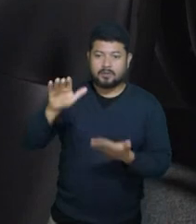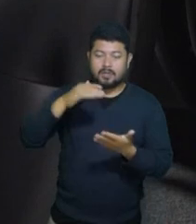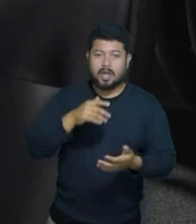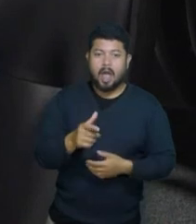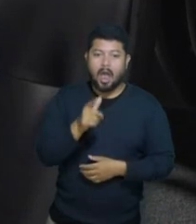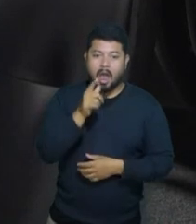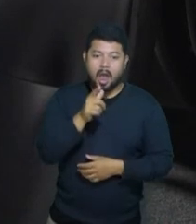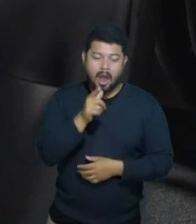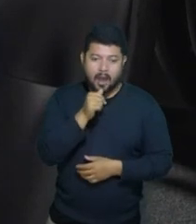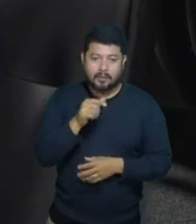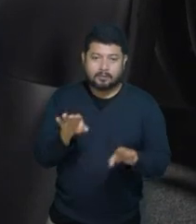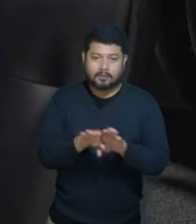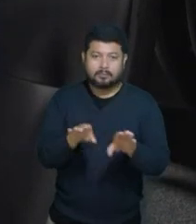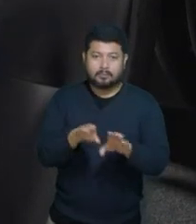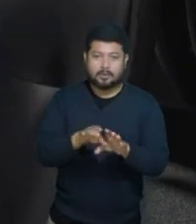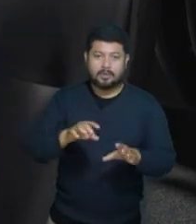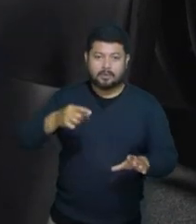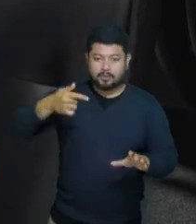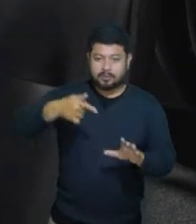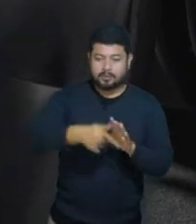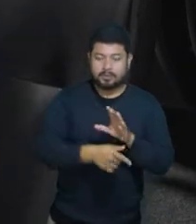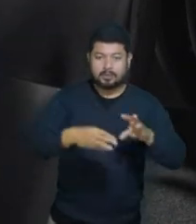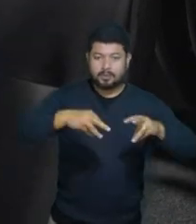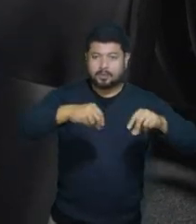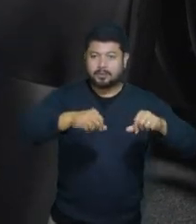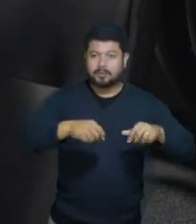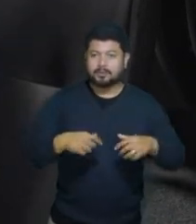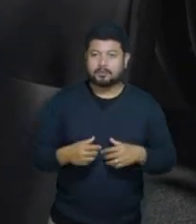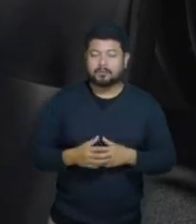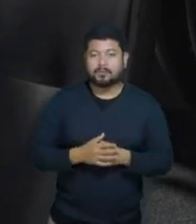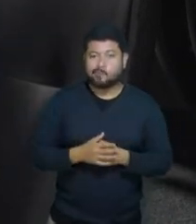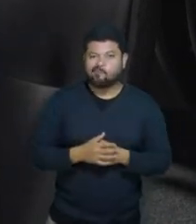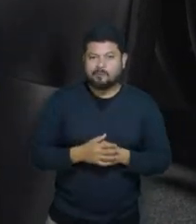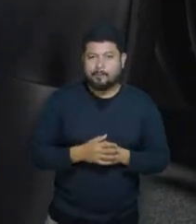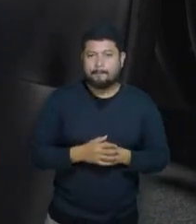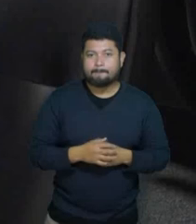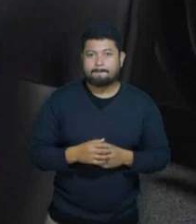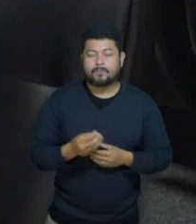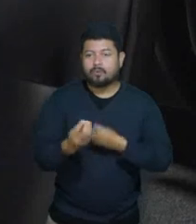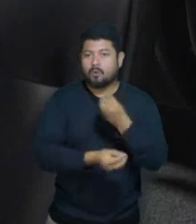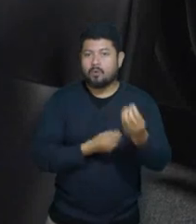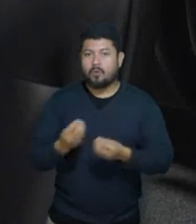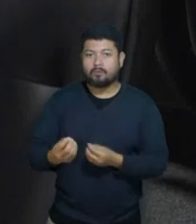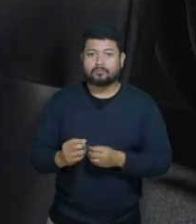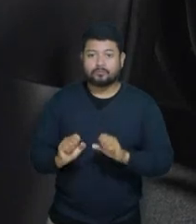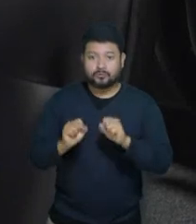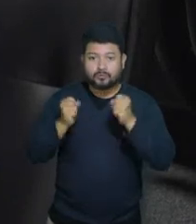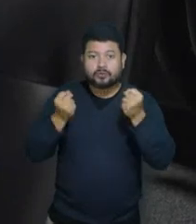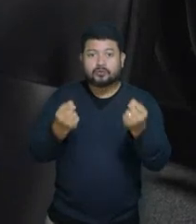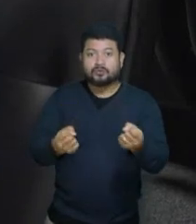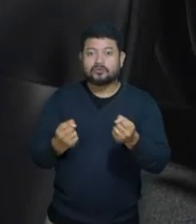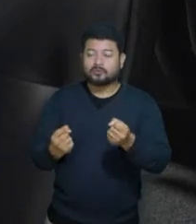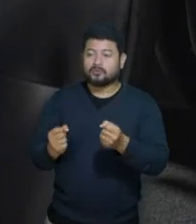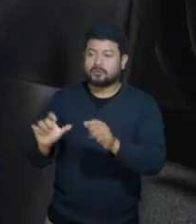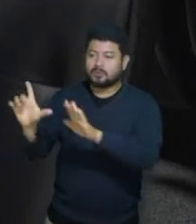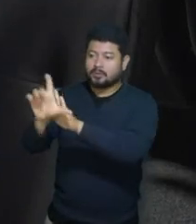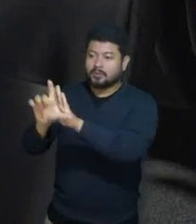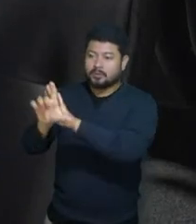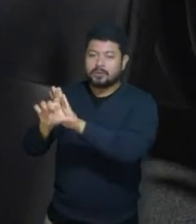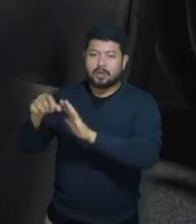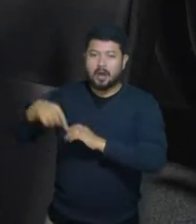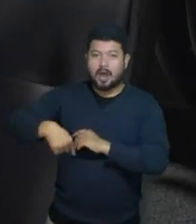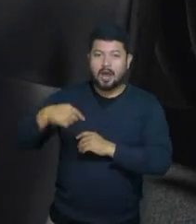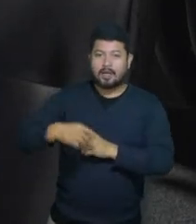acho que existe, e furar essa bolha aqui dentro, como é que a gente consegue chegar nesses outros legisladores que estão